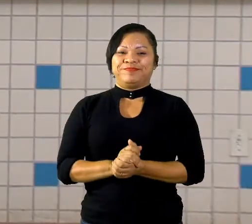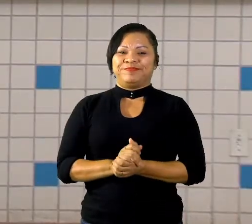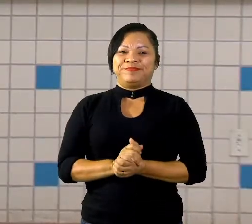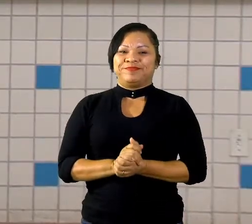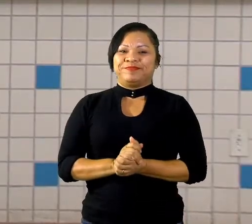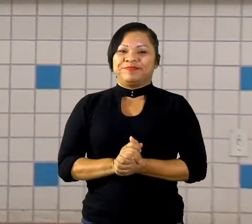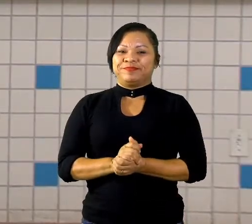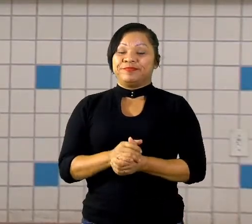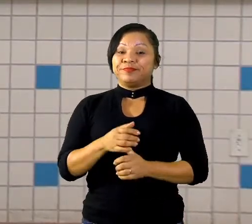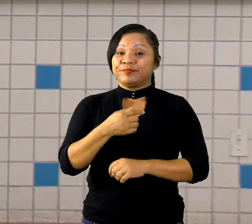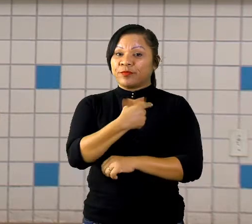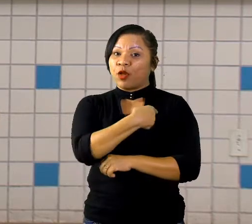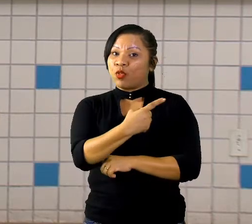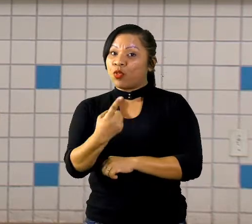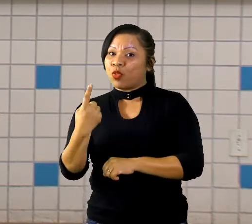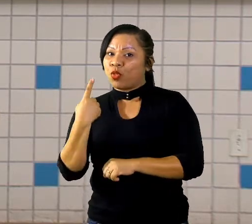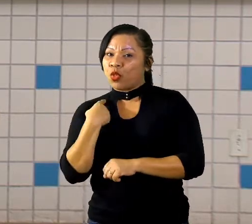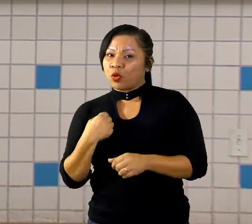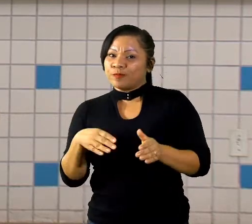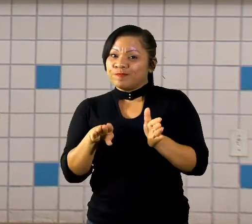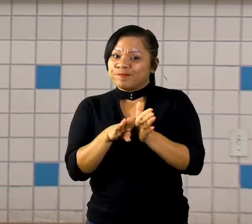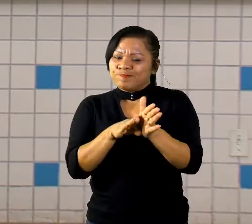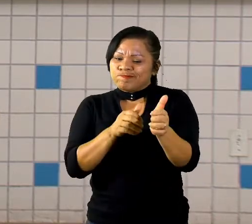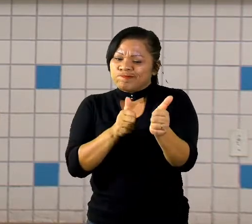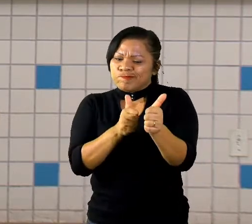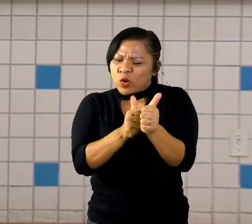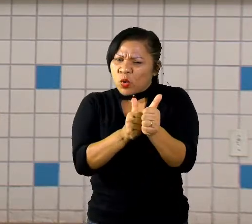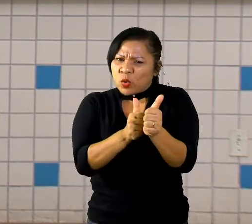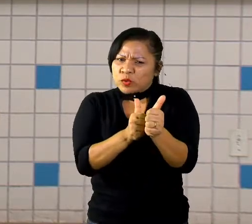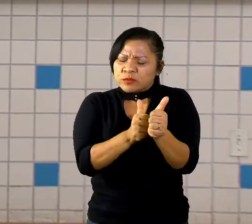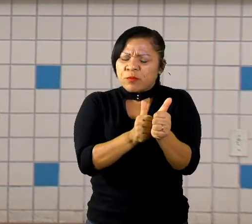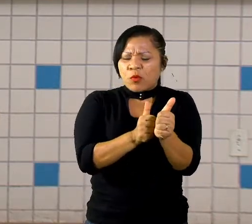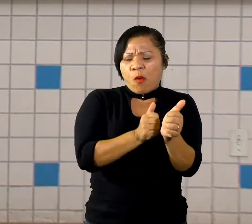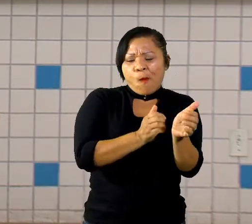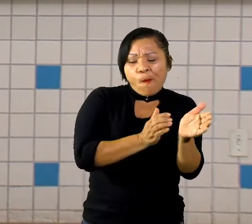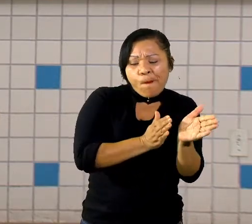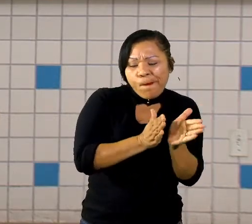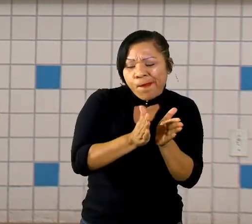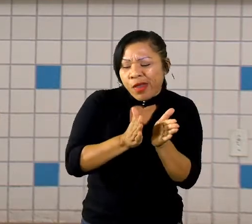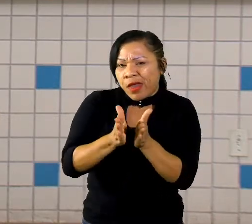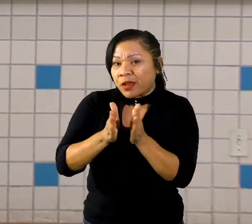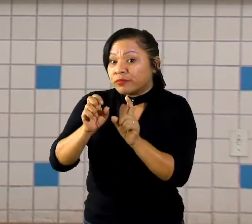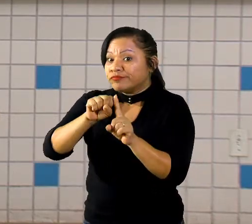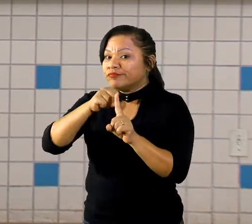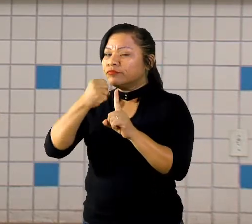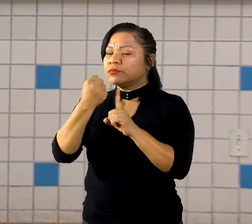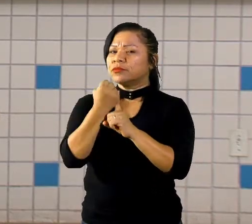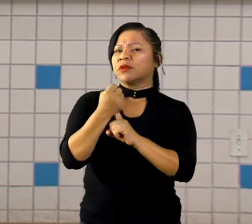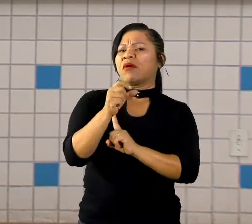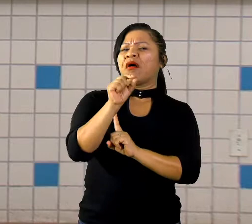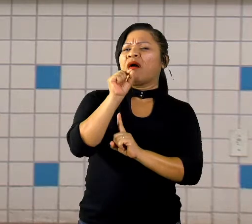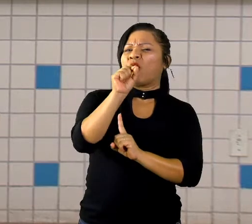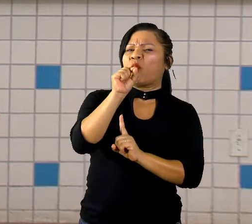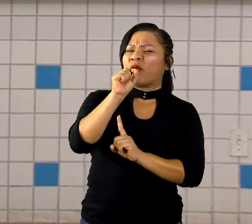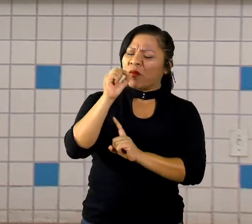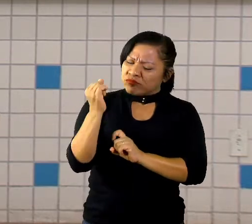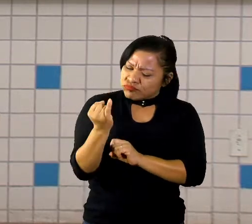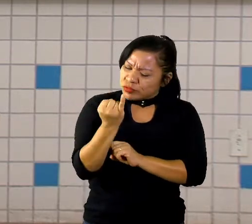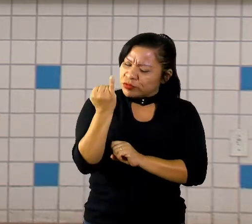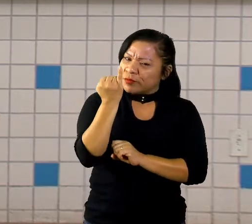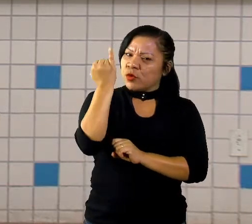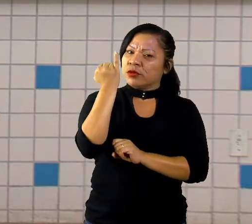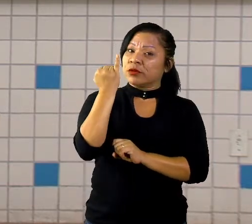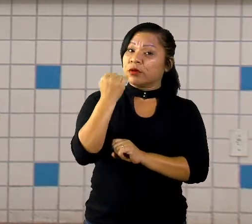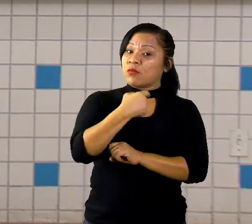Nós estamos chegando próximos de um período da nossa sociedade que é muito importante e que nós